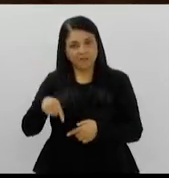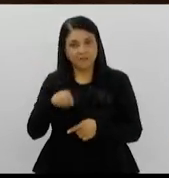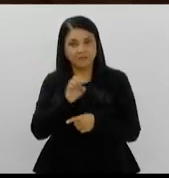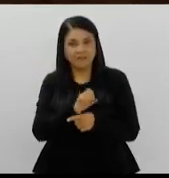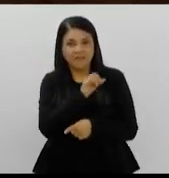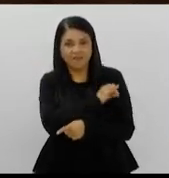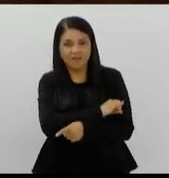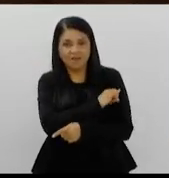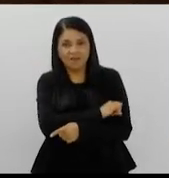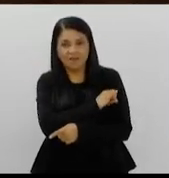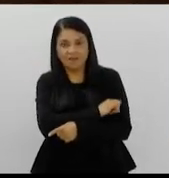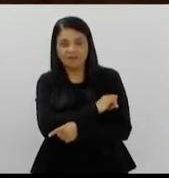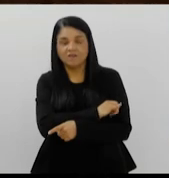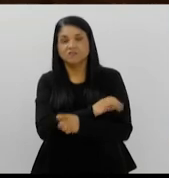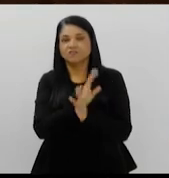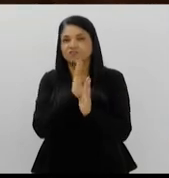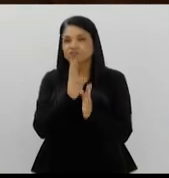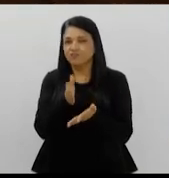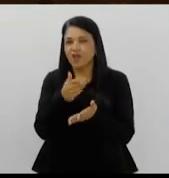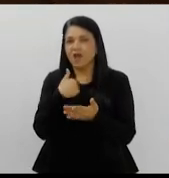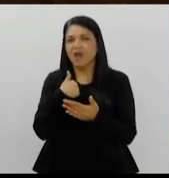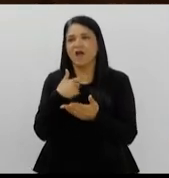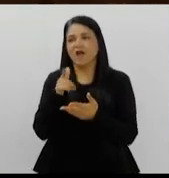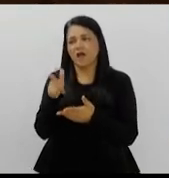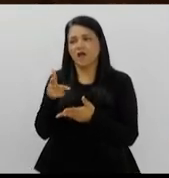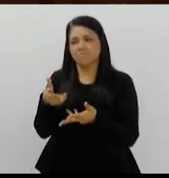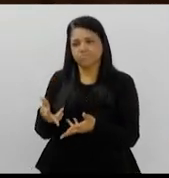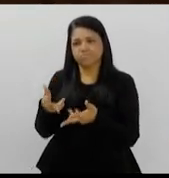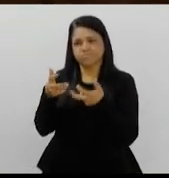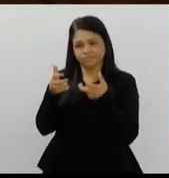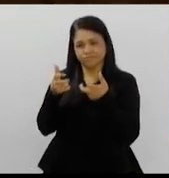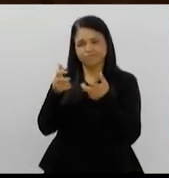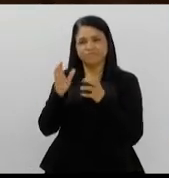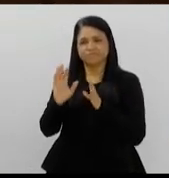de Janeiro, como já Vossa Excelência já